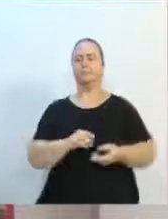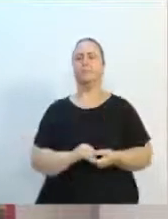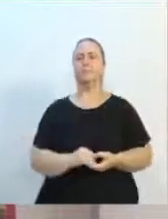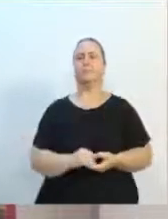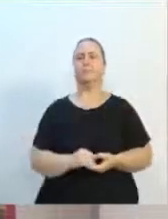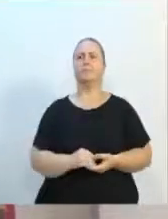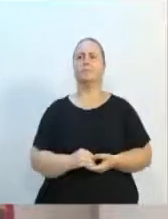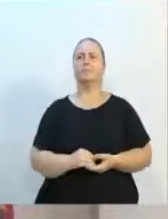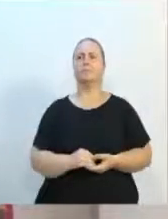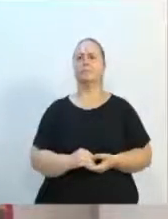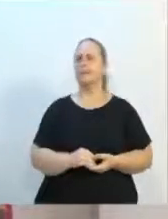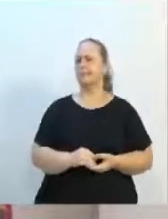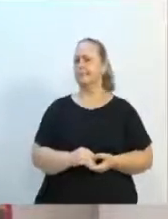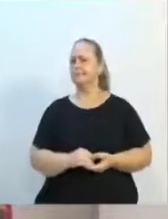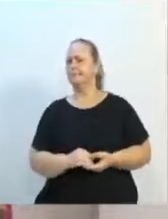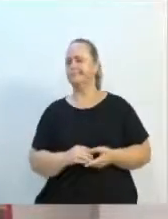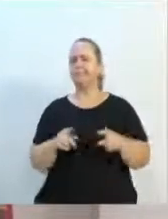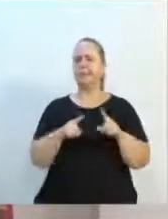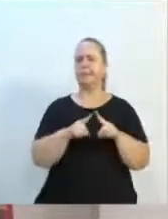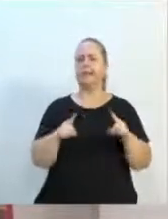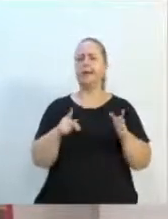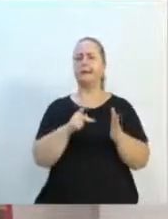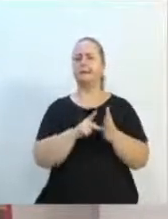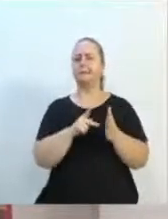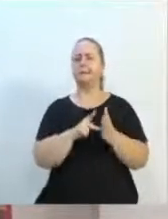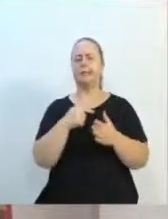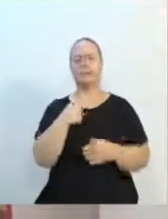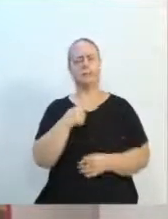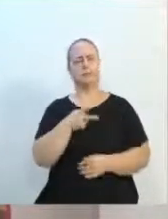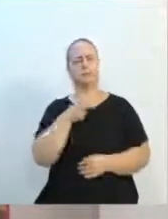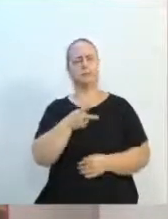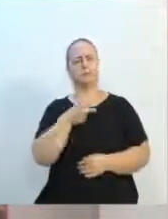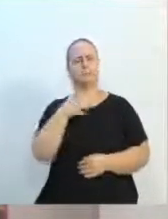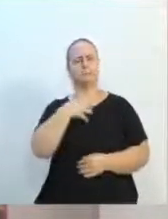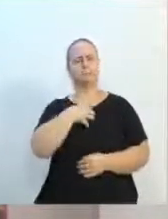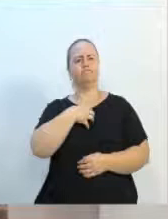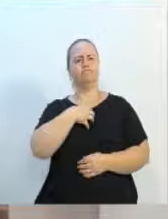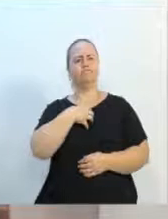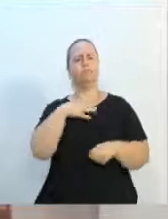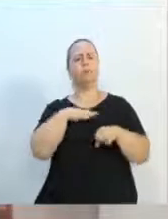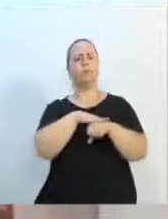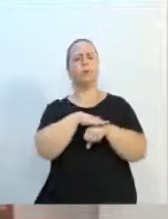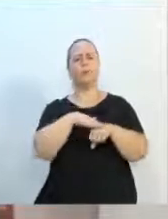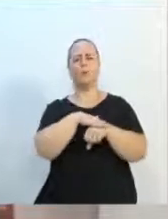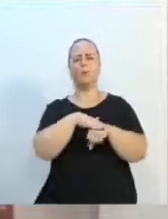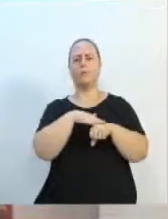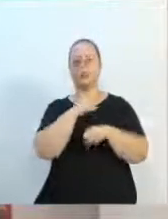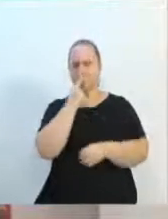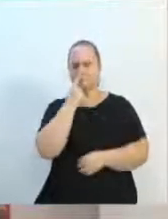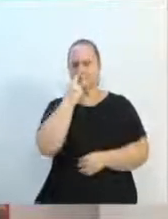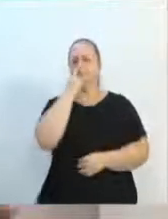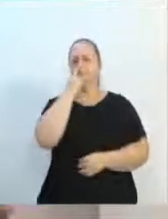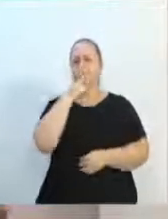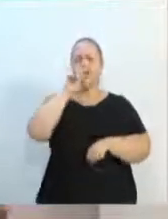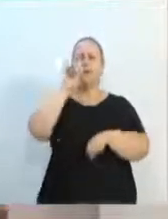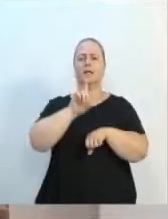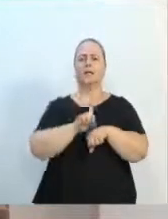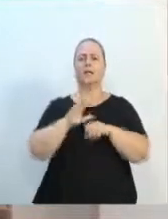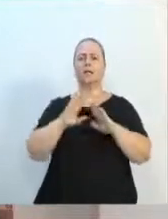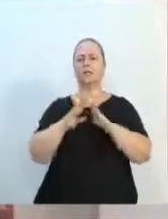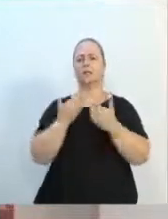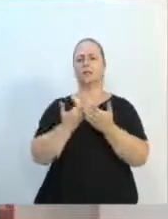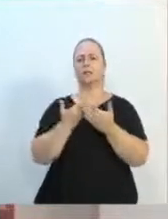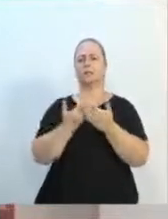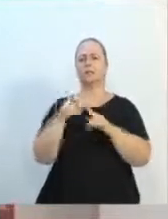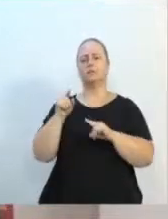Ângela, não foi esse o sentimento que eu tive em uma conversa muito sincera, muito íntima, com o diretor de um centro